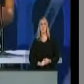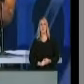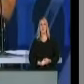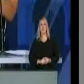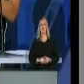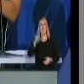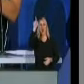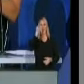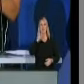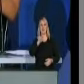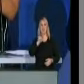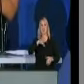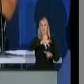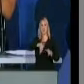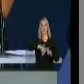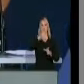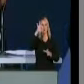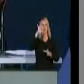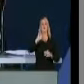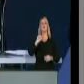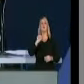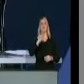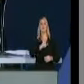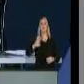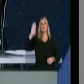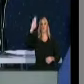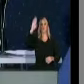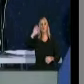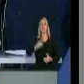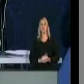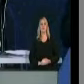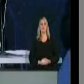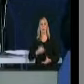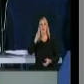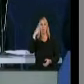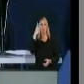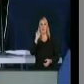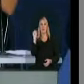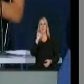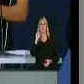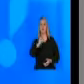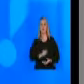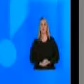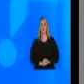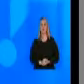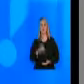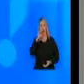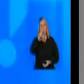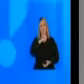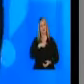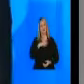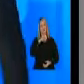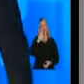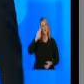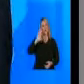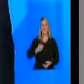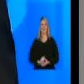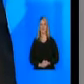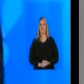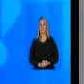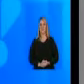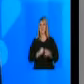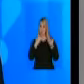então. Será para o candidato Marcelo Freixo. Você tem 30 segundos, Fábio. Prometo ser breve.